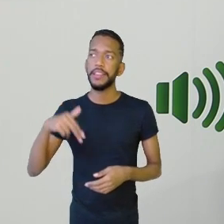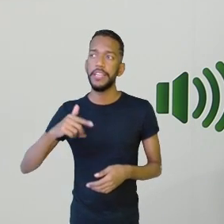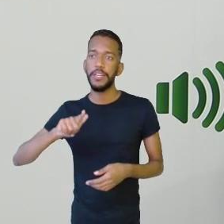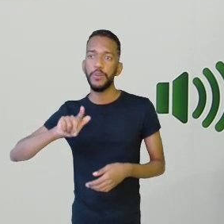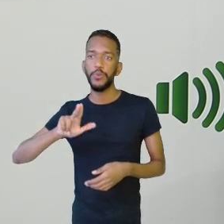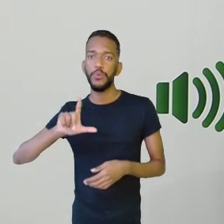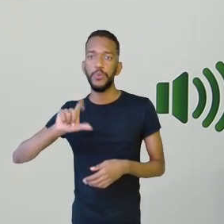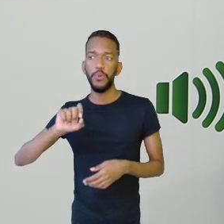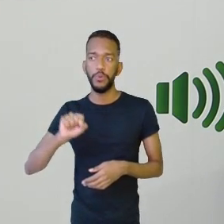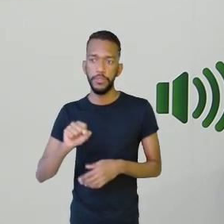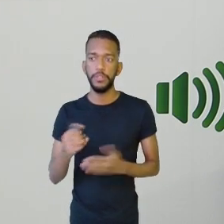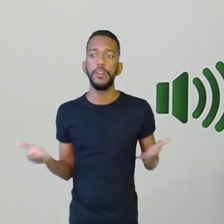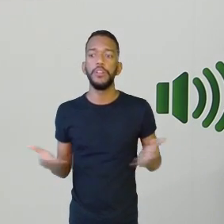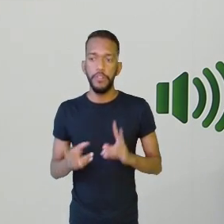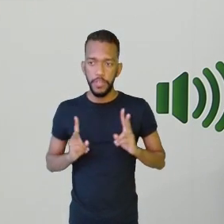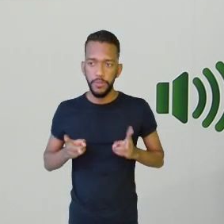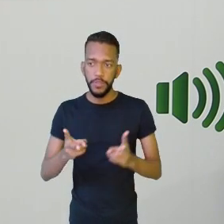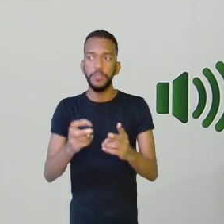Continuando,